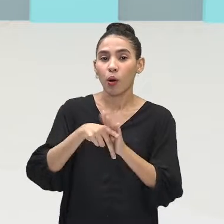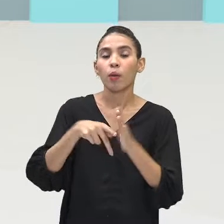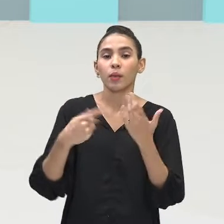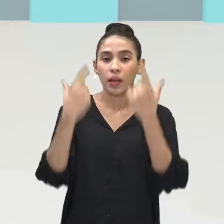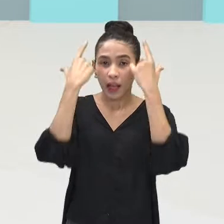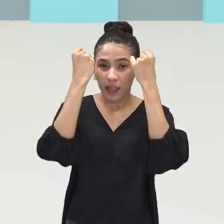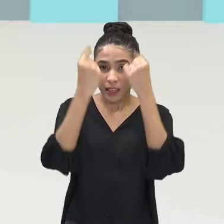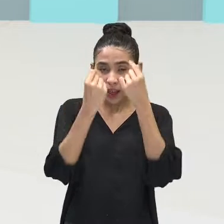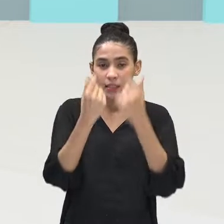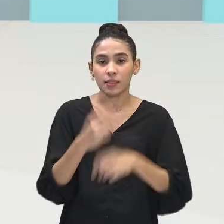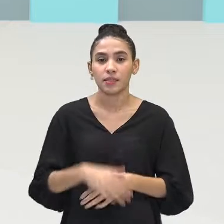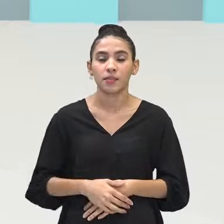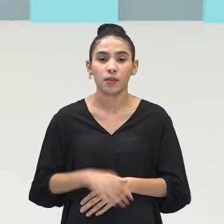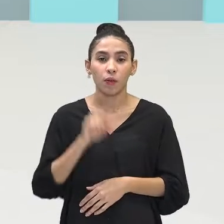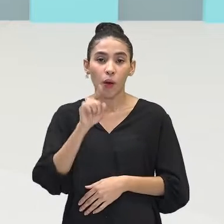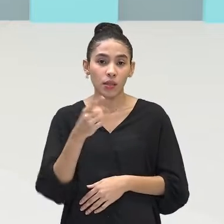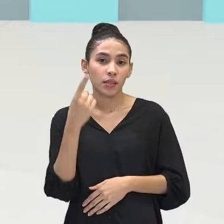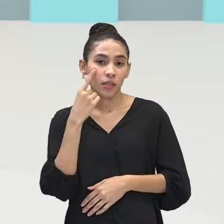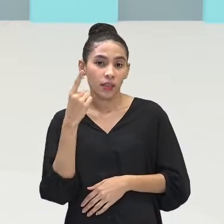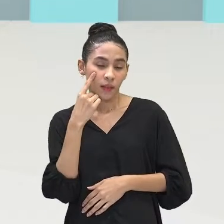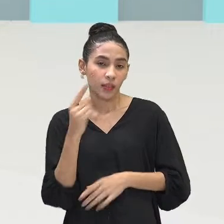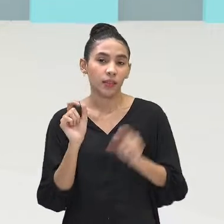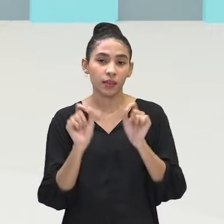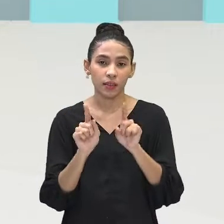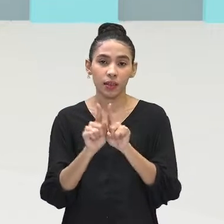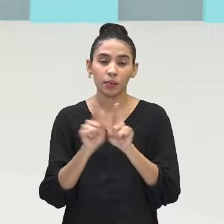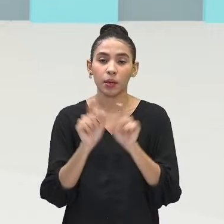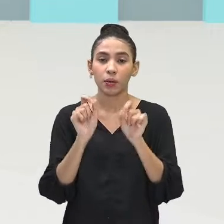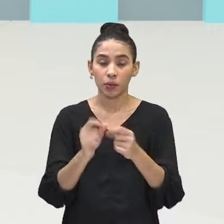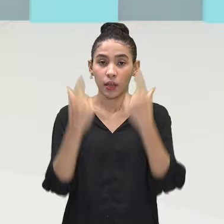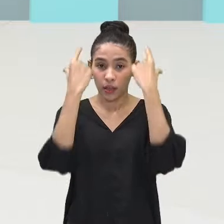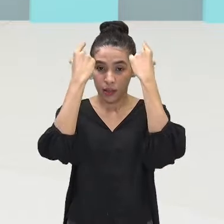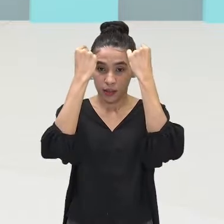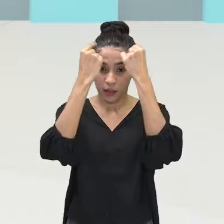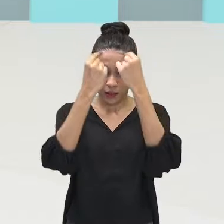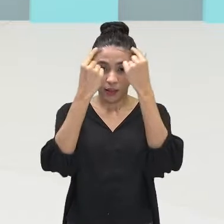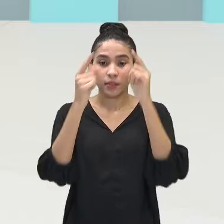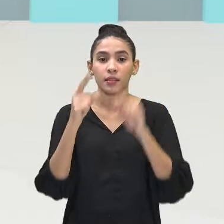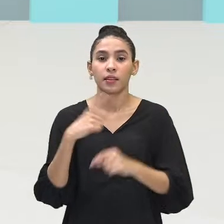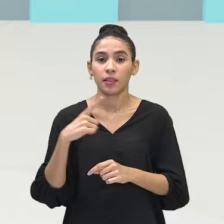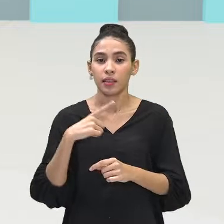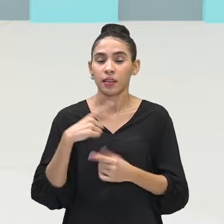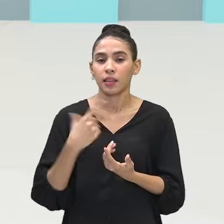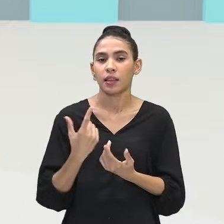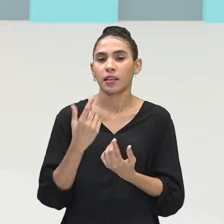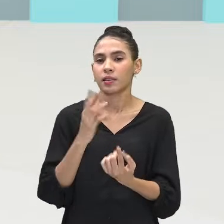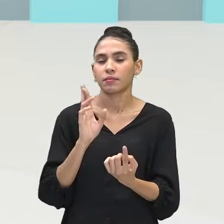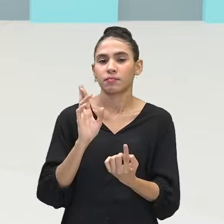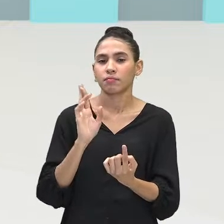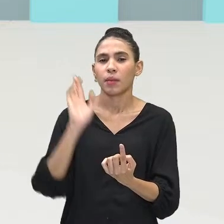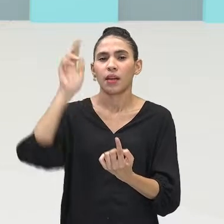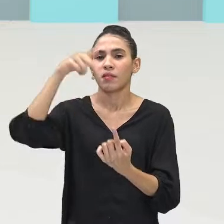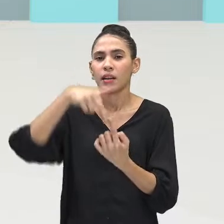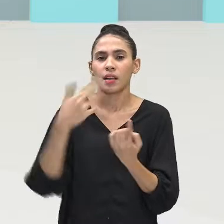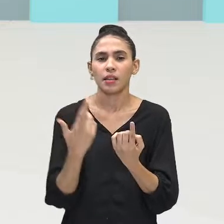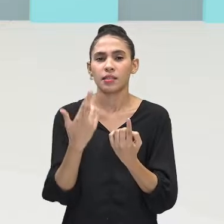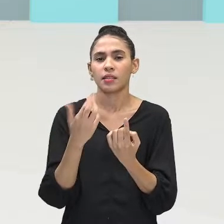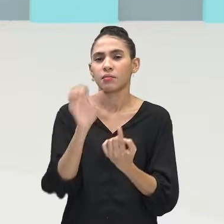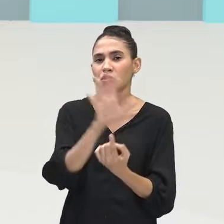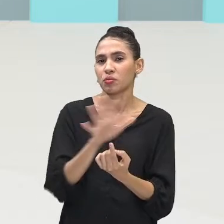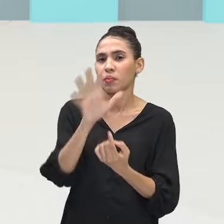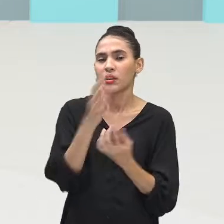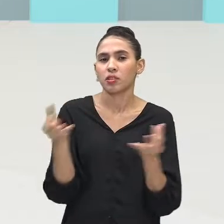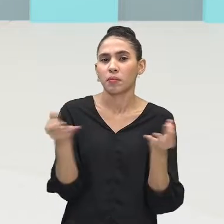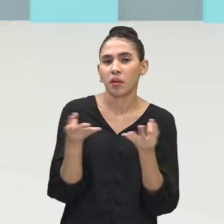inclusive, vocês vão ver posteriormente, que a Grécia tem o ideal de belo, tem o ideal de perfeito. Então,